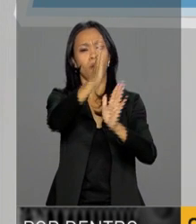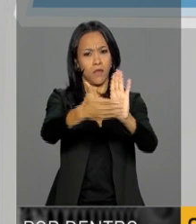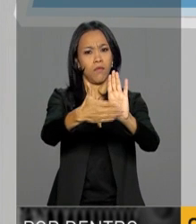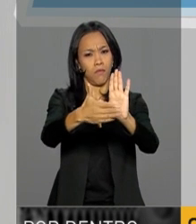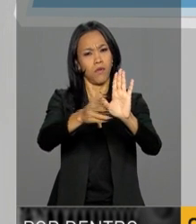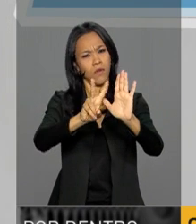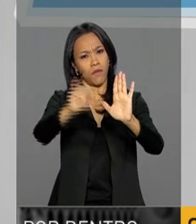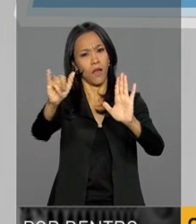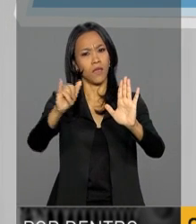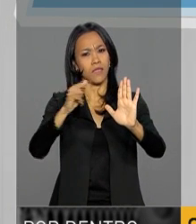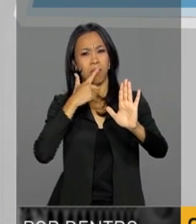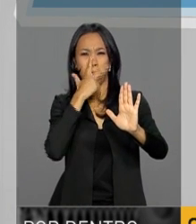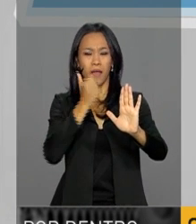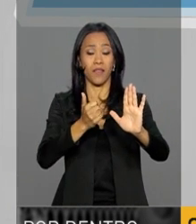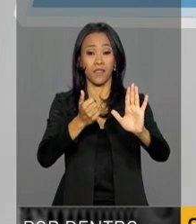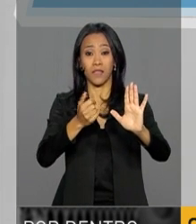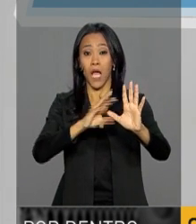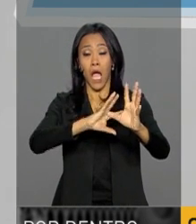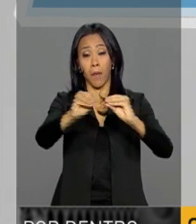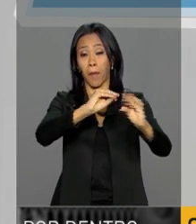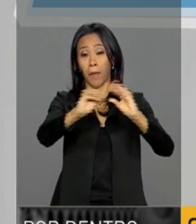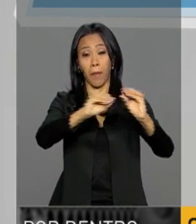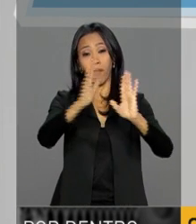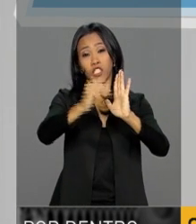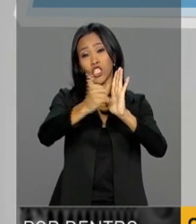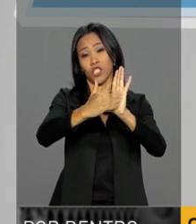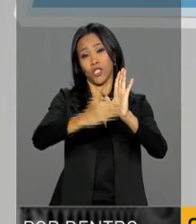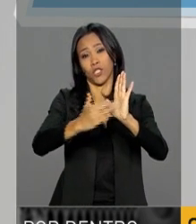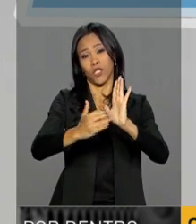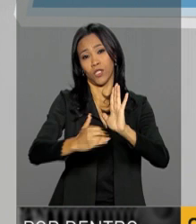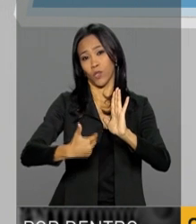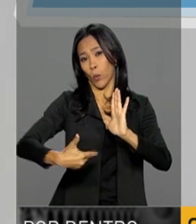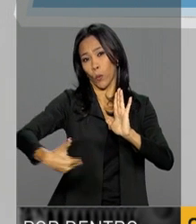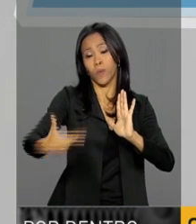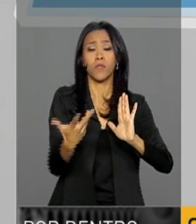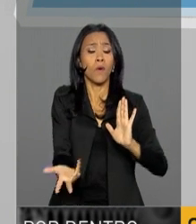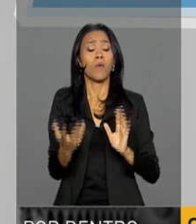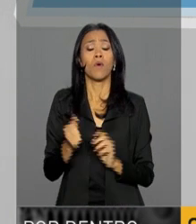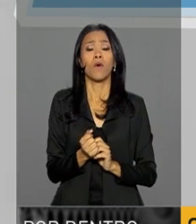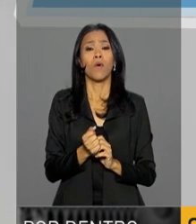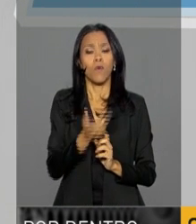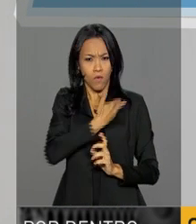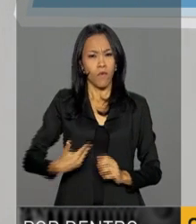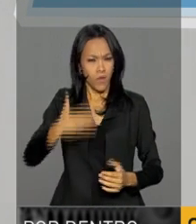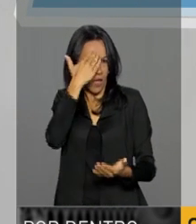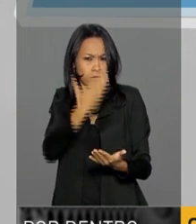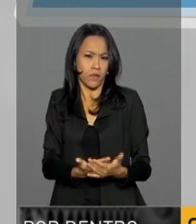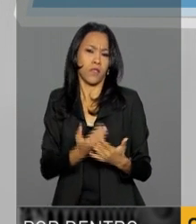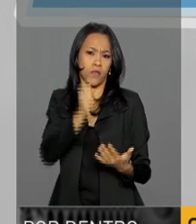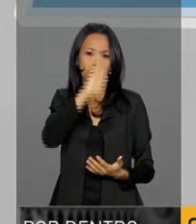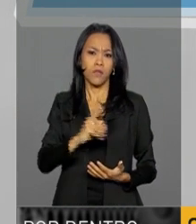se provar um pouco mais desidratado em relação à primeira proposta que foi apresentada pelo executivo o governo acredita que o brasil vai conseguir